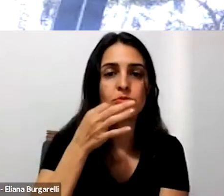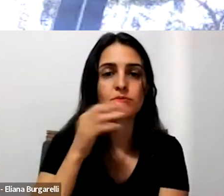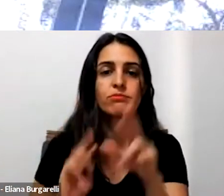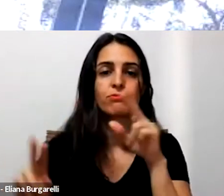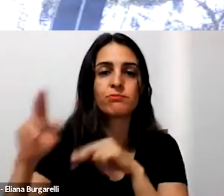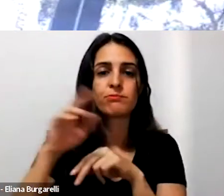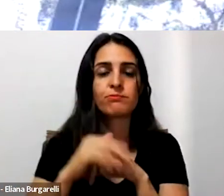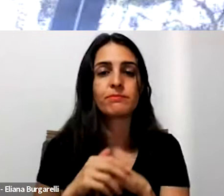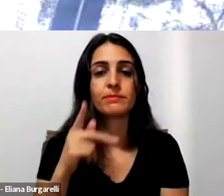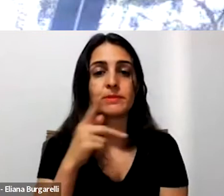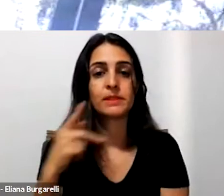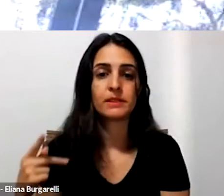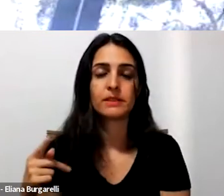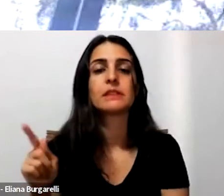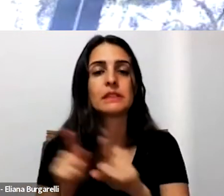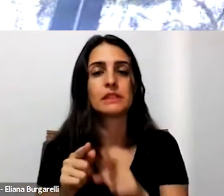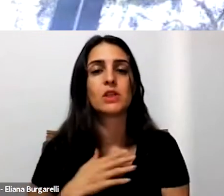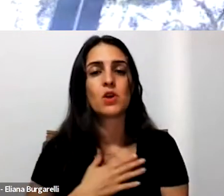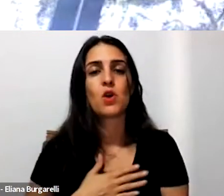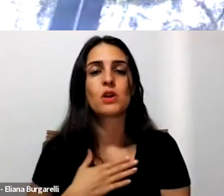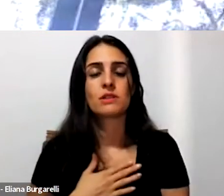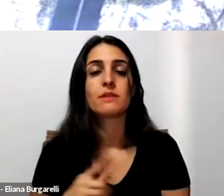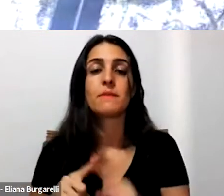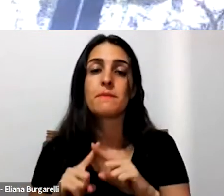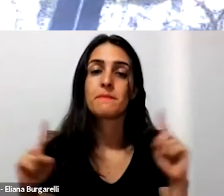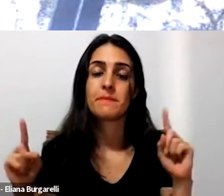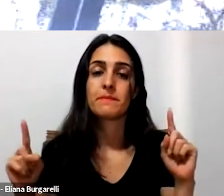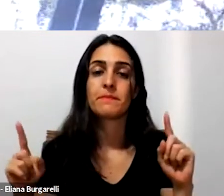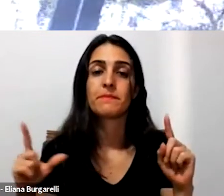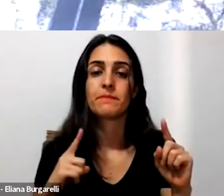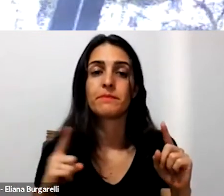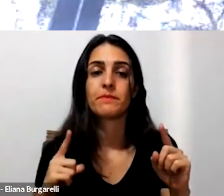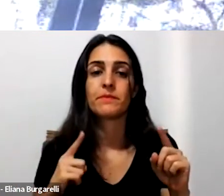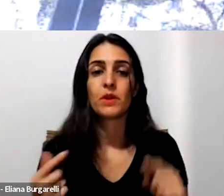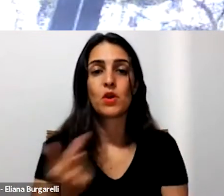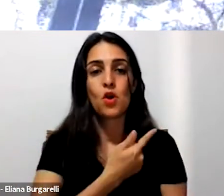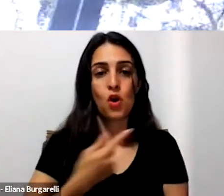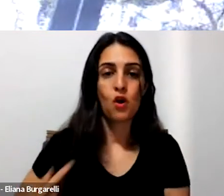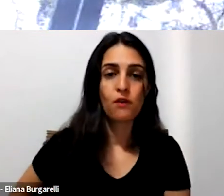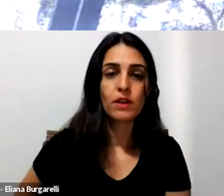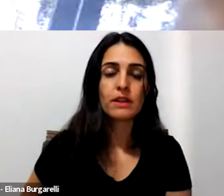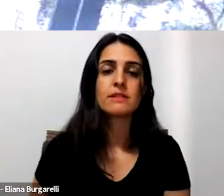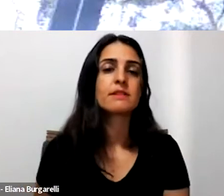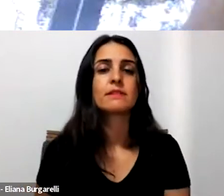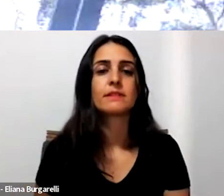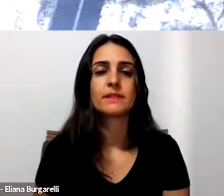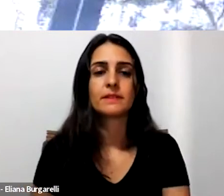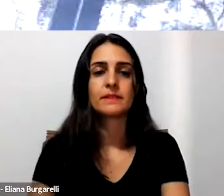países da bacia amazônica, e isso vem se fortalecendo. Eu acho que há uma tentativa de